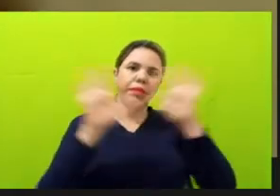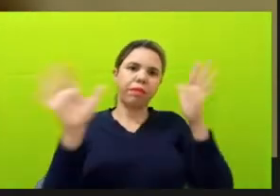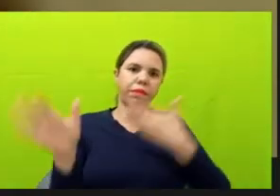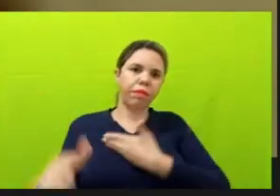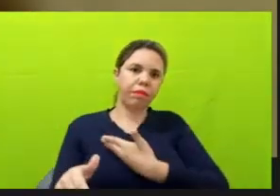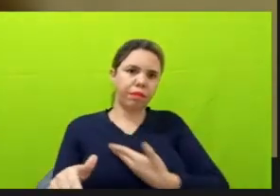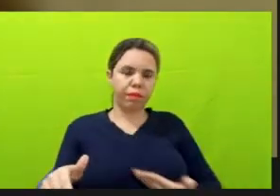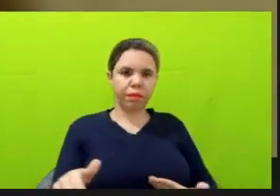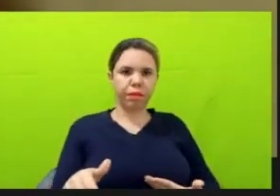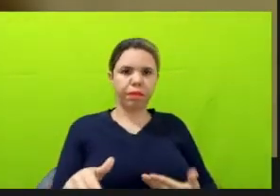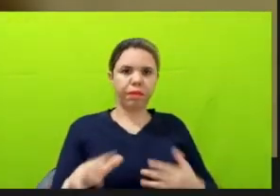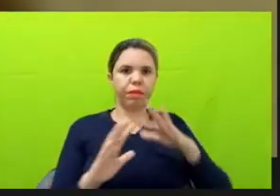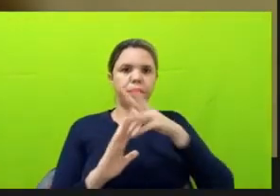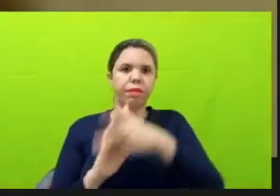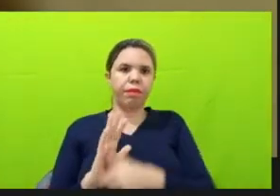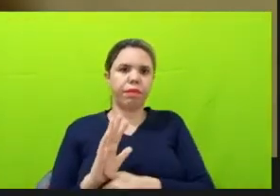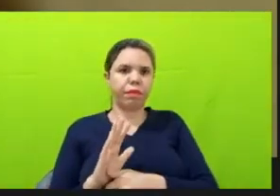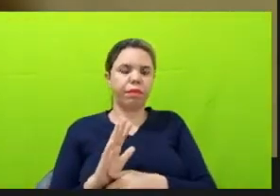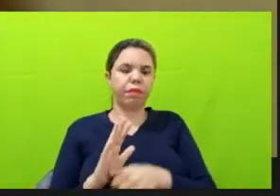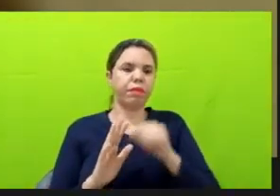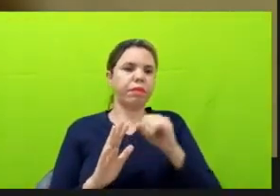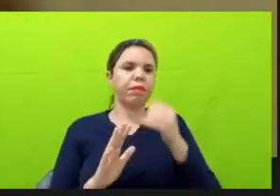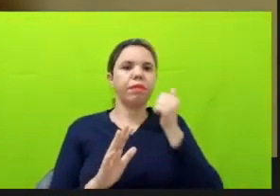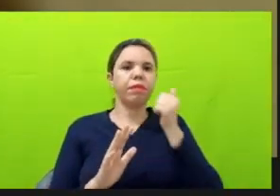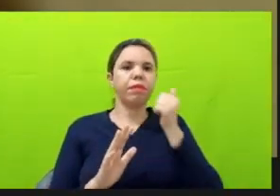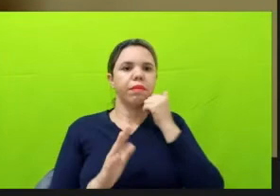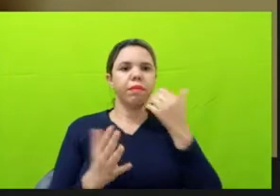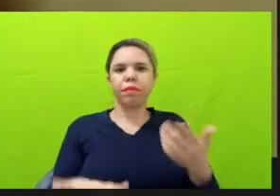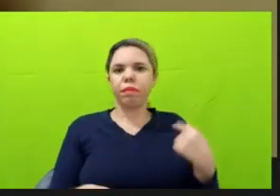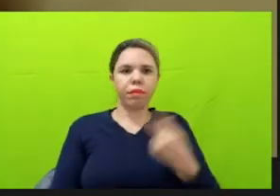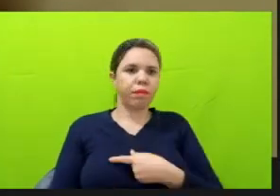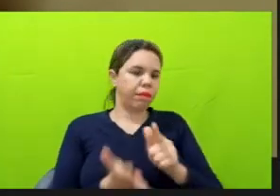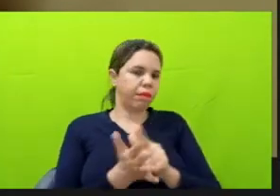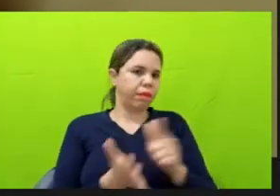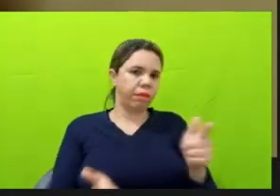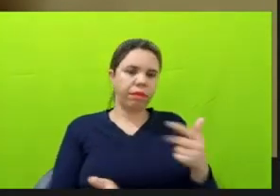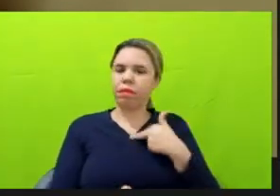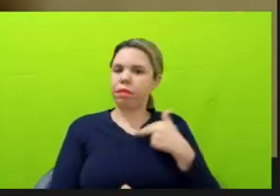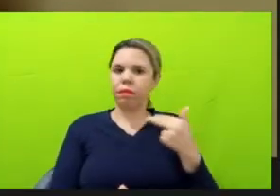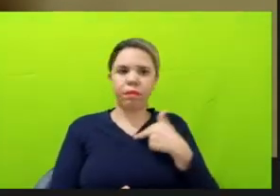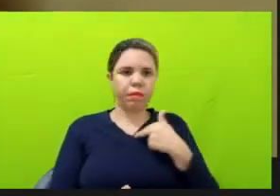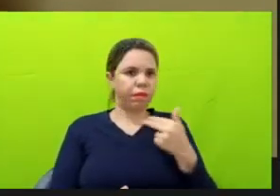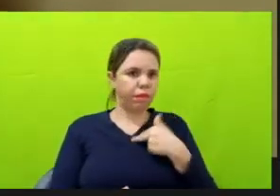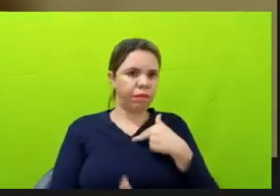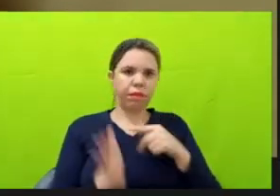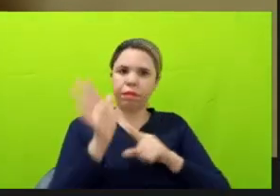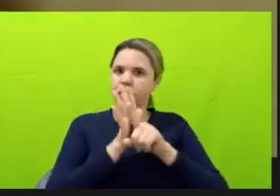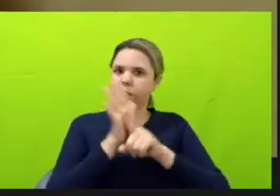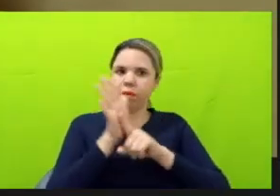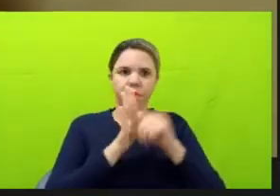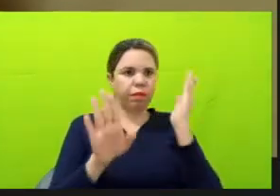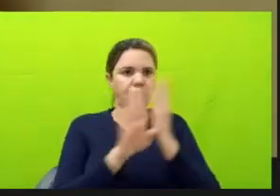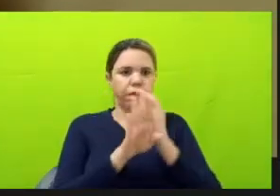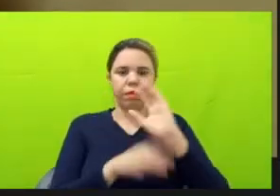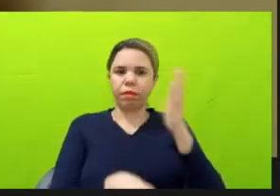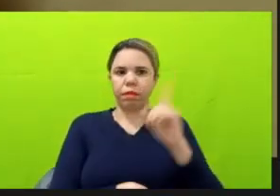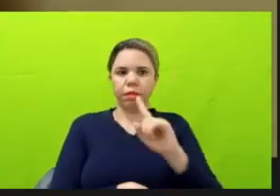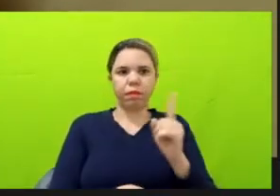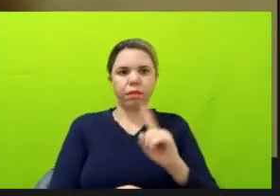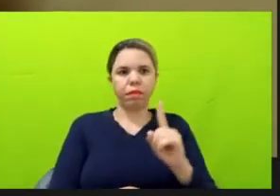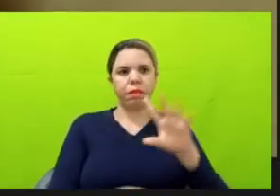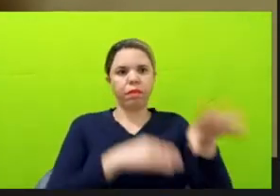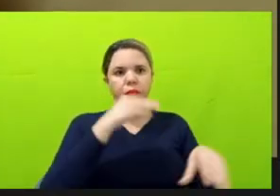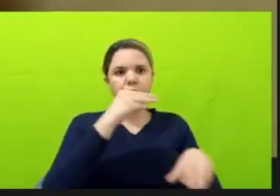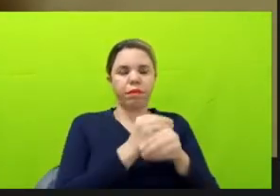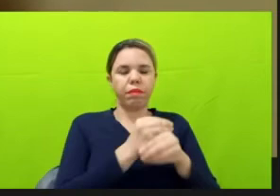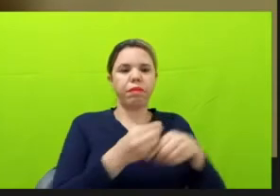socioambiental, porque sem essas informações, nós, jornalistas, não podemos investigar o que está acontecendo, a implementação de políticas